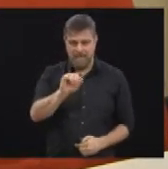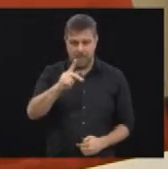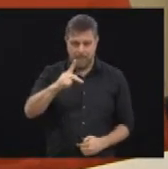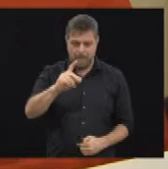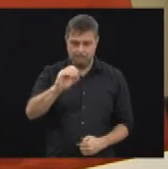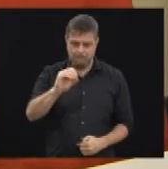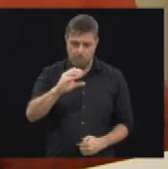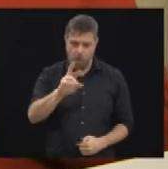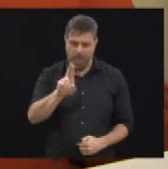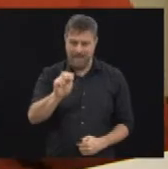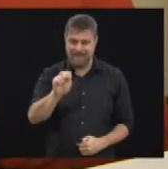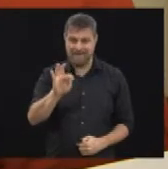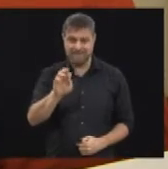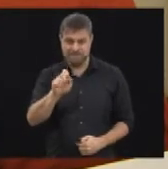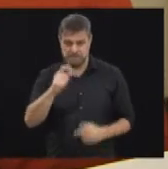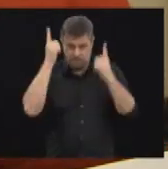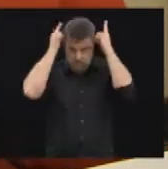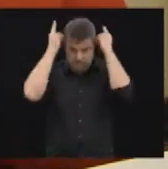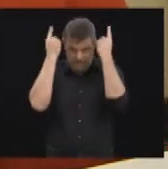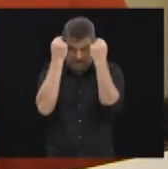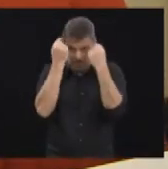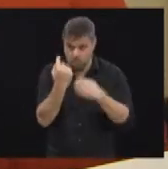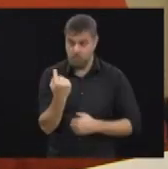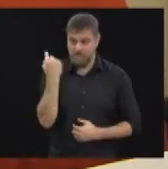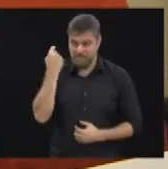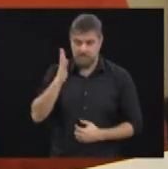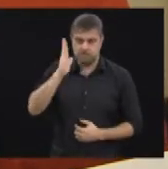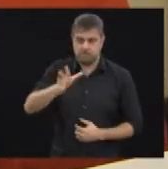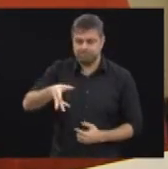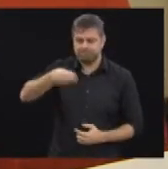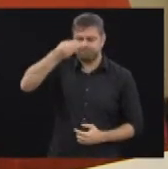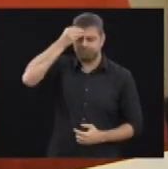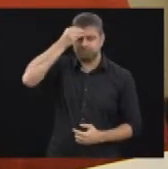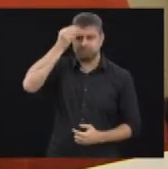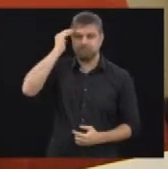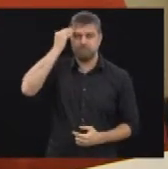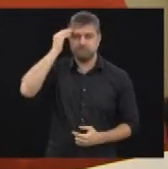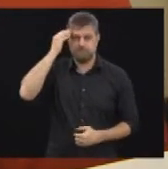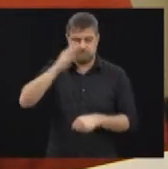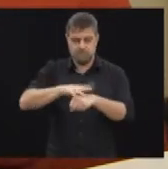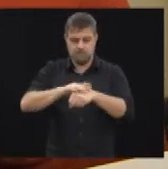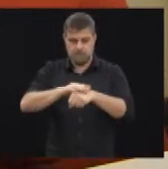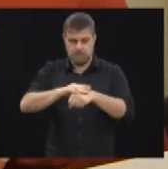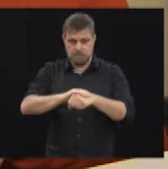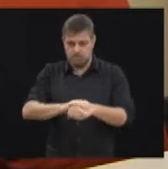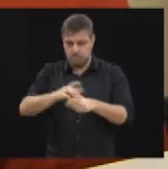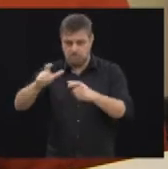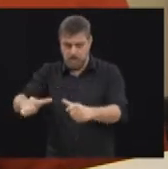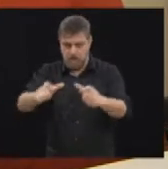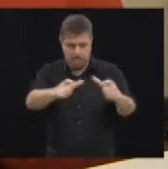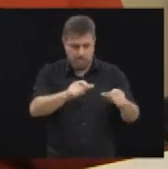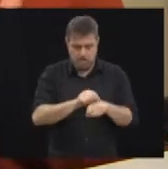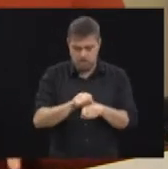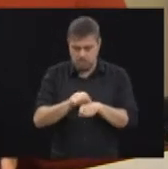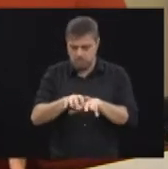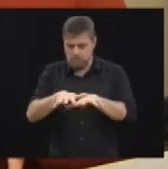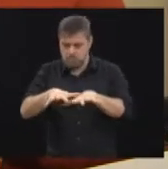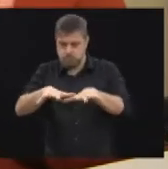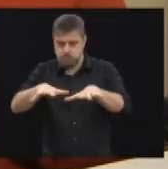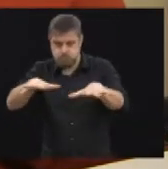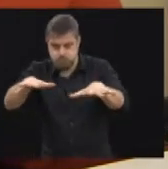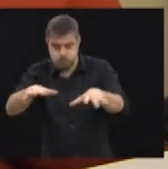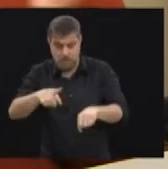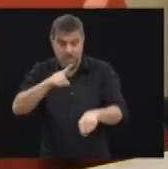Hipócrates, né? Então, desde aquele momento, ele já entendia a distribuição